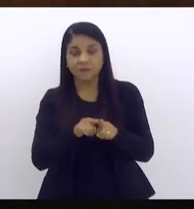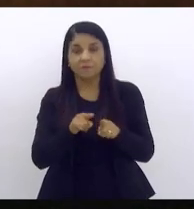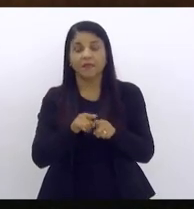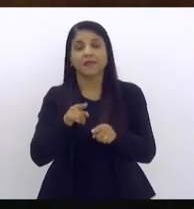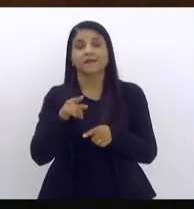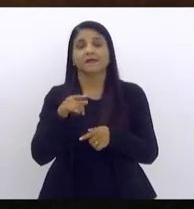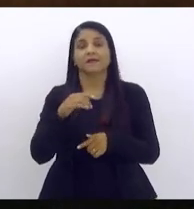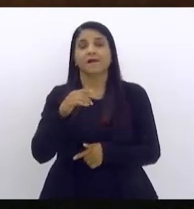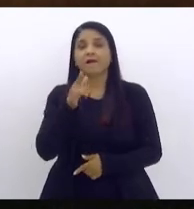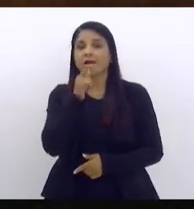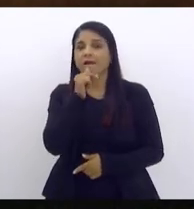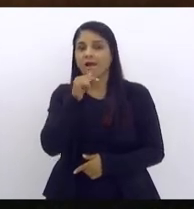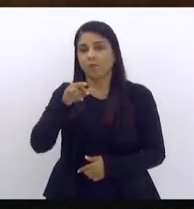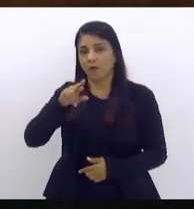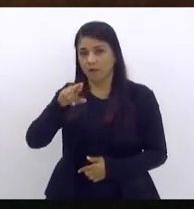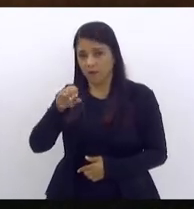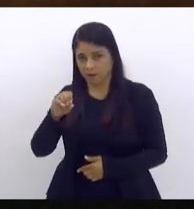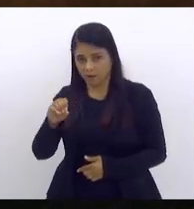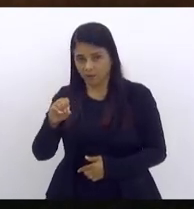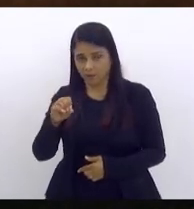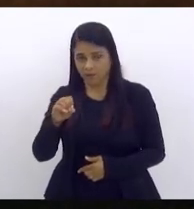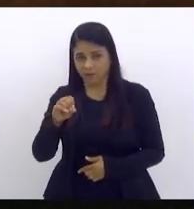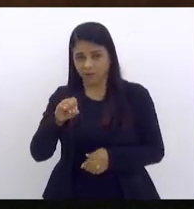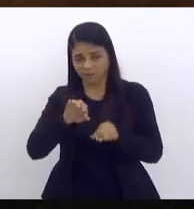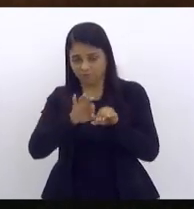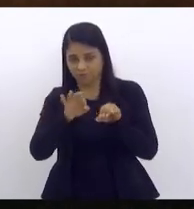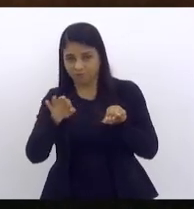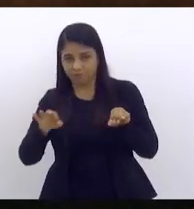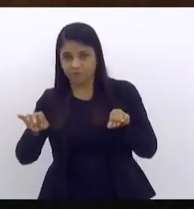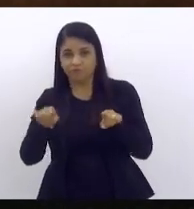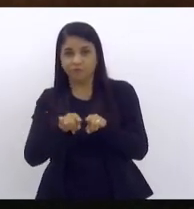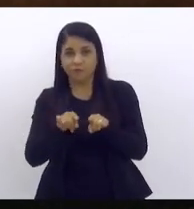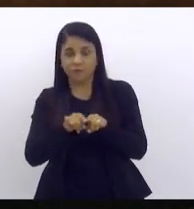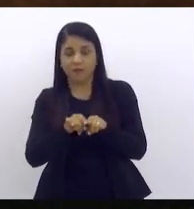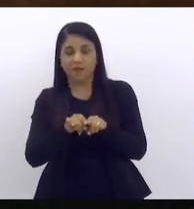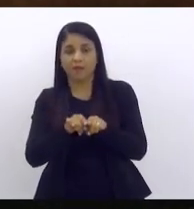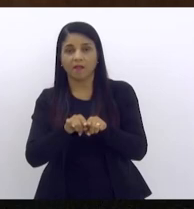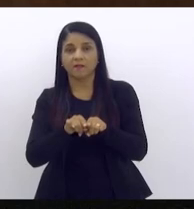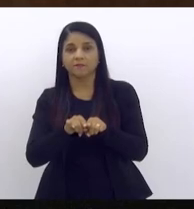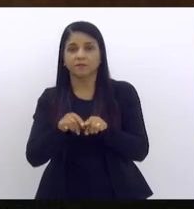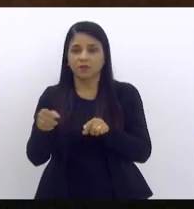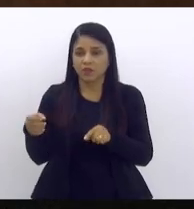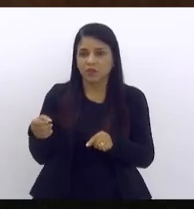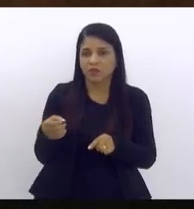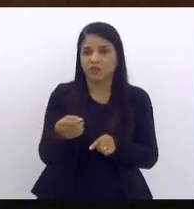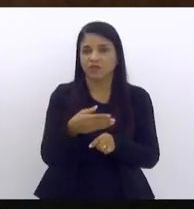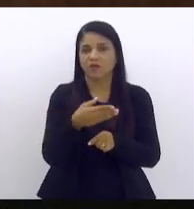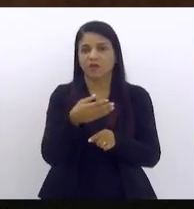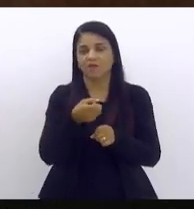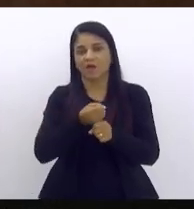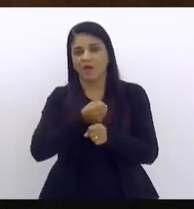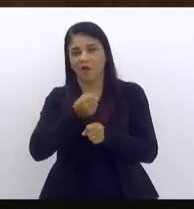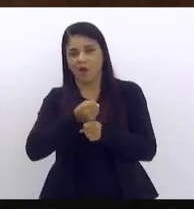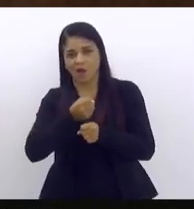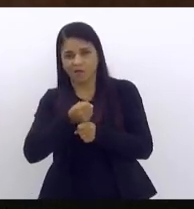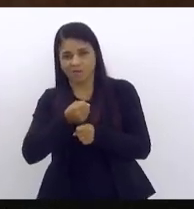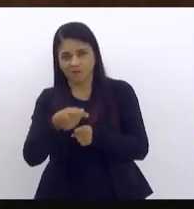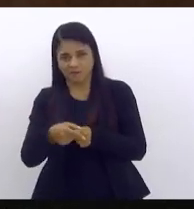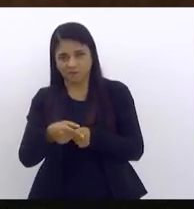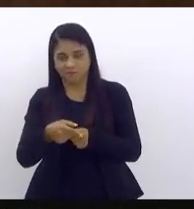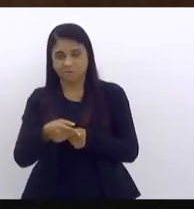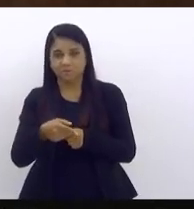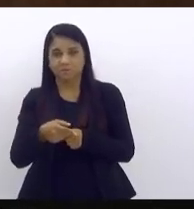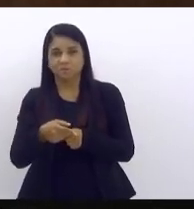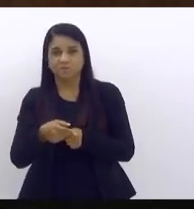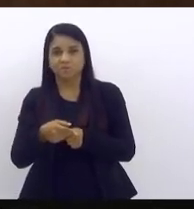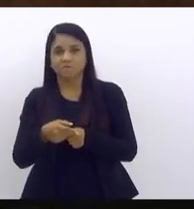fazer uma nova medição e colocar aí a verificação dessa